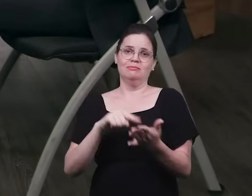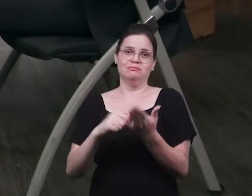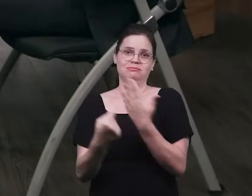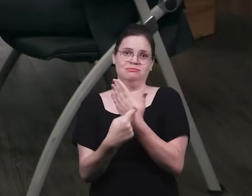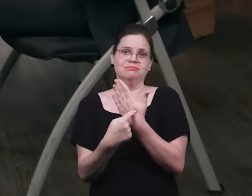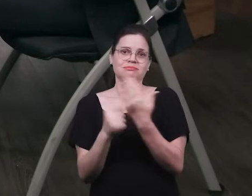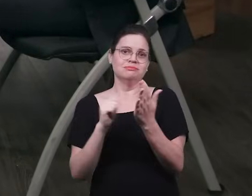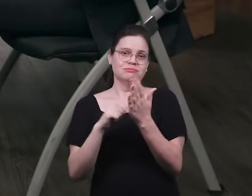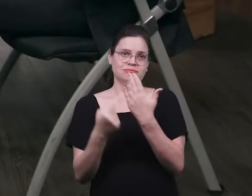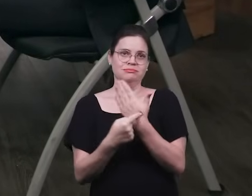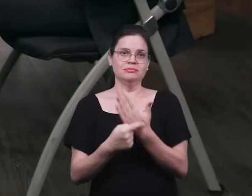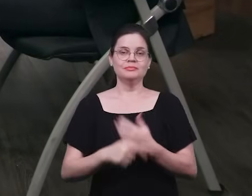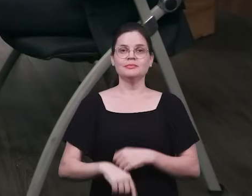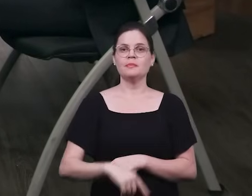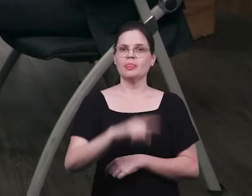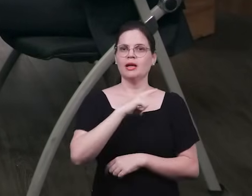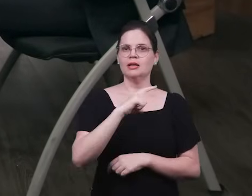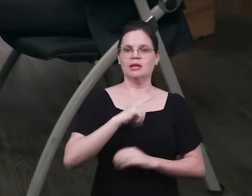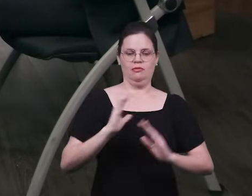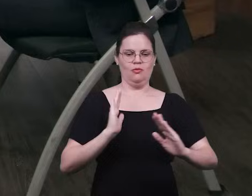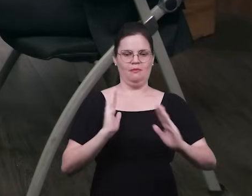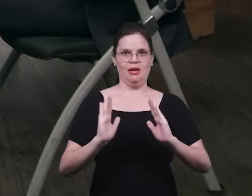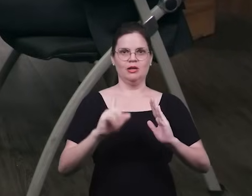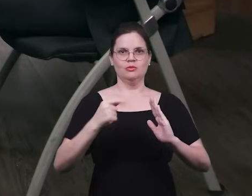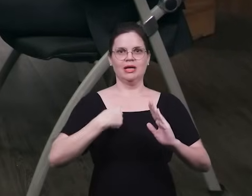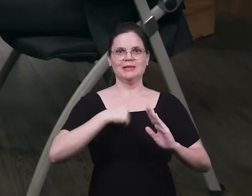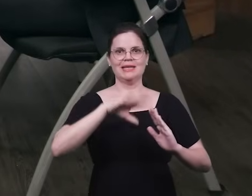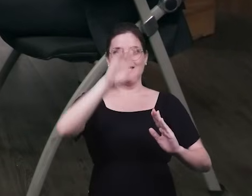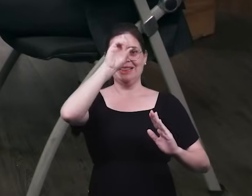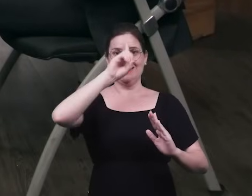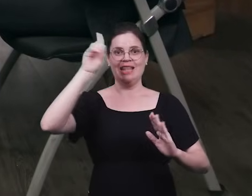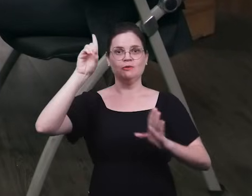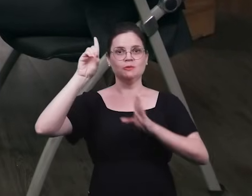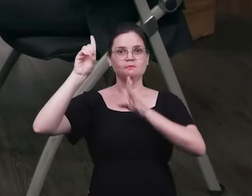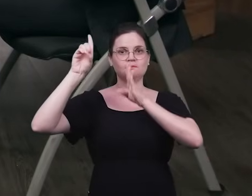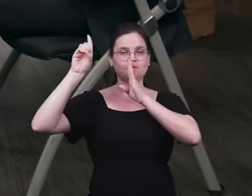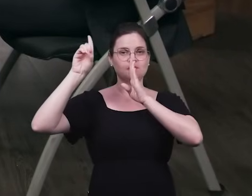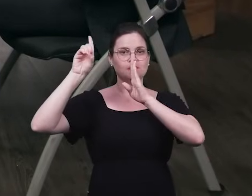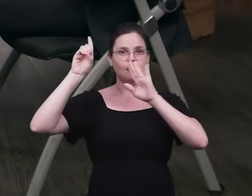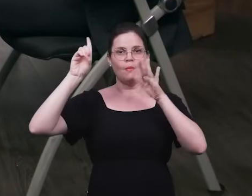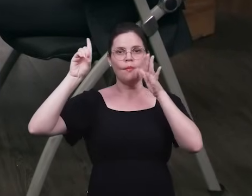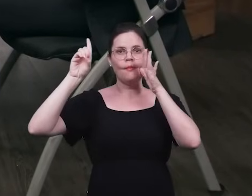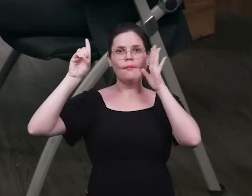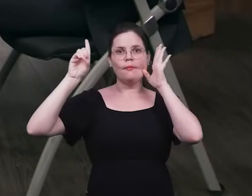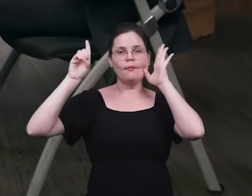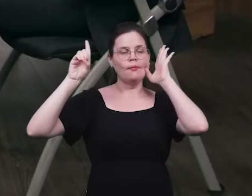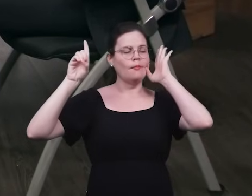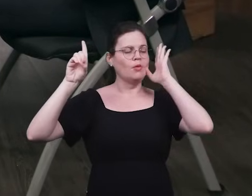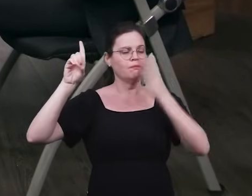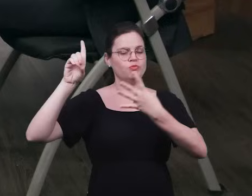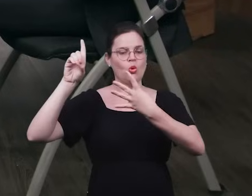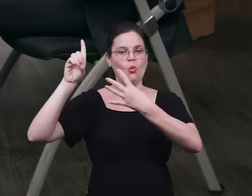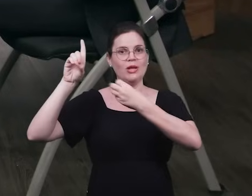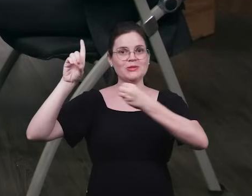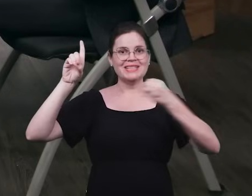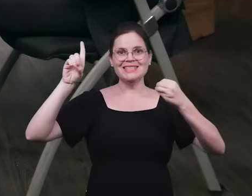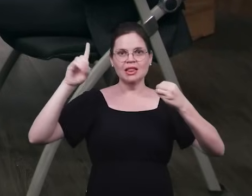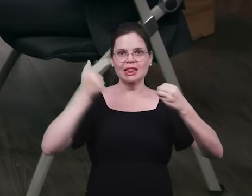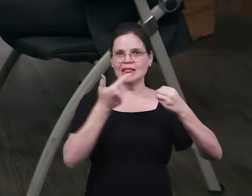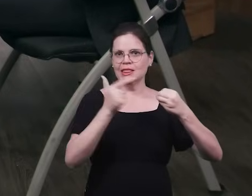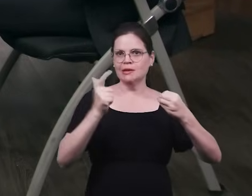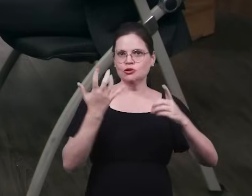período na Bíblia conhecido como silêncio Profético quase 400 anos sem ter um profeta em